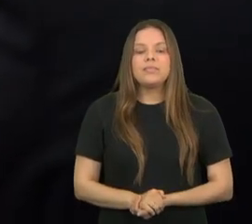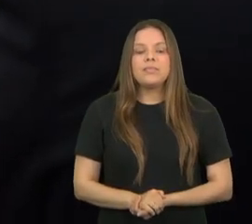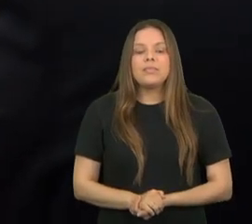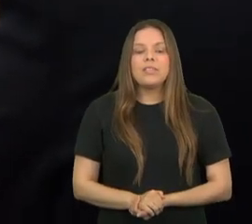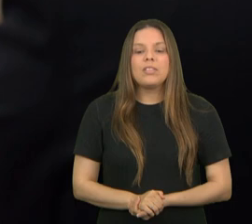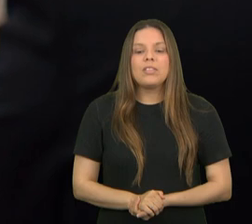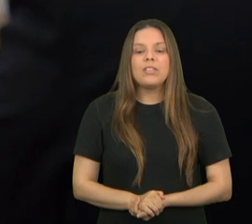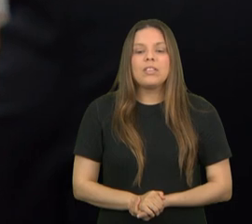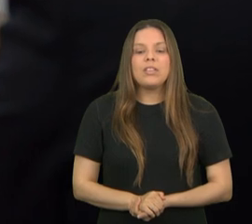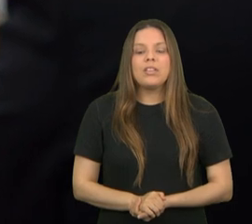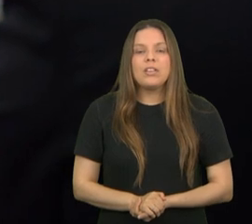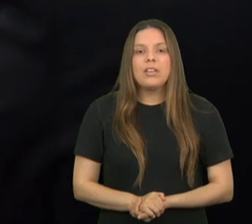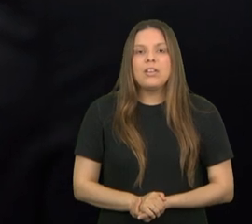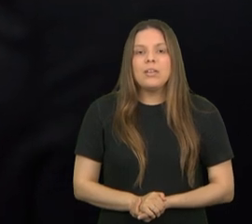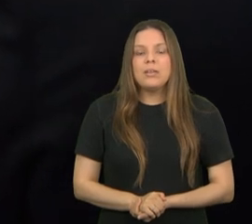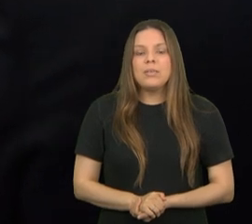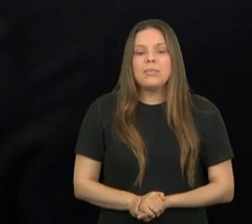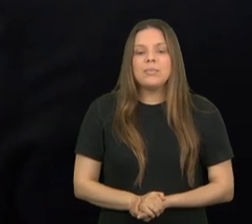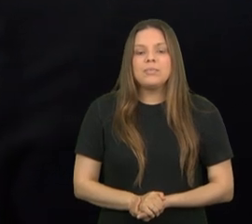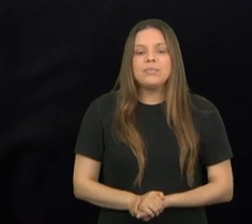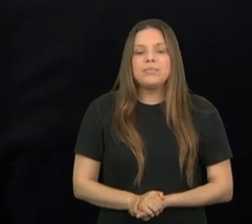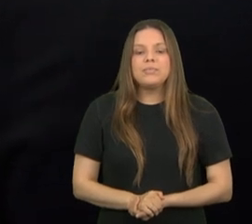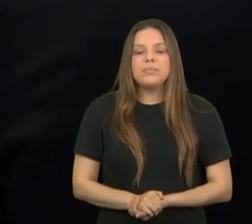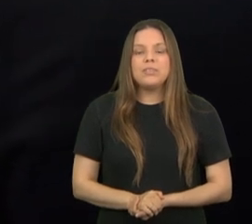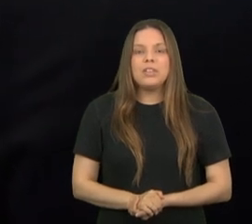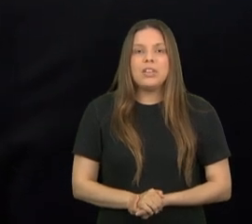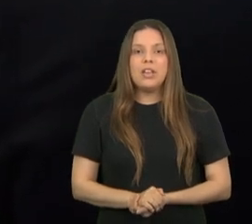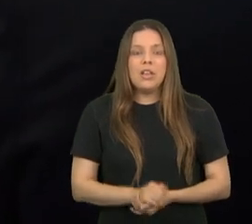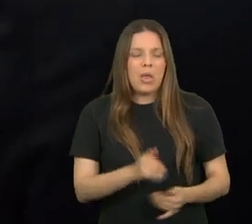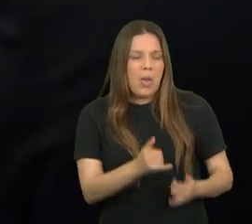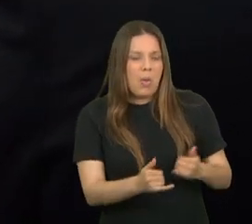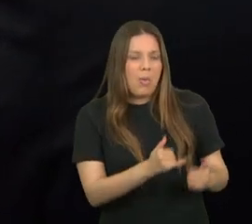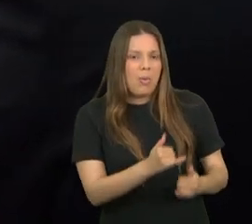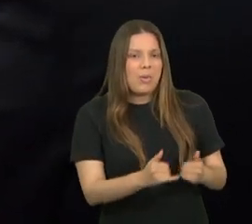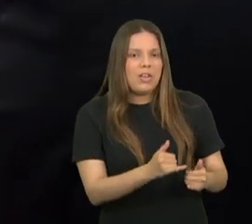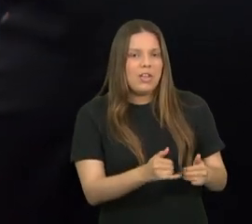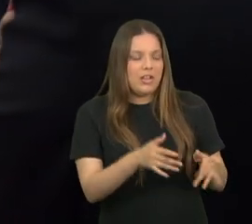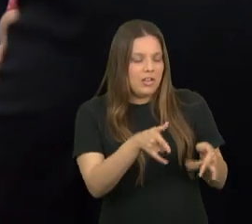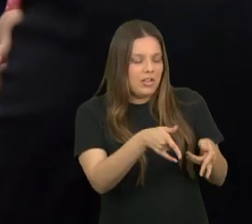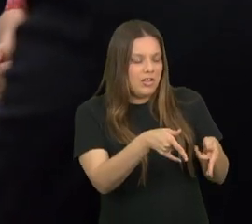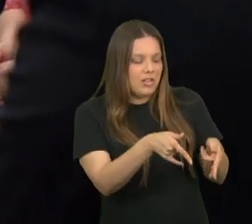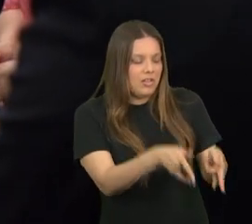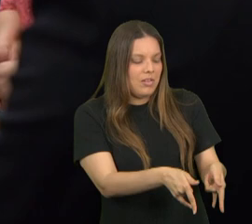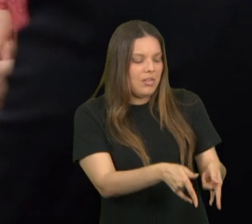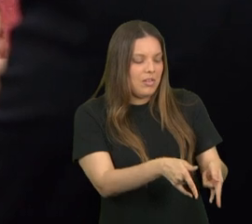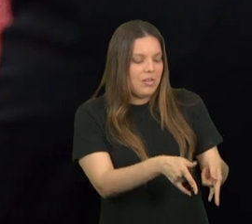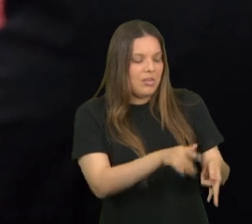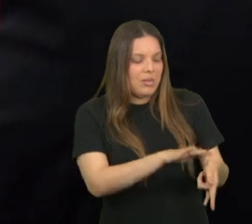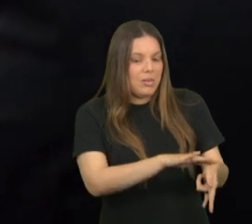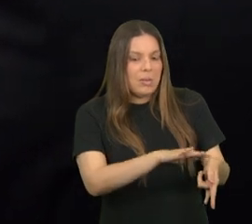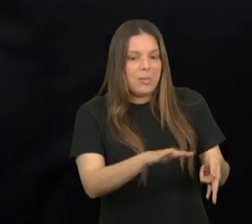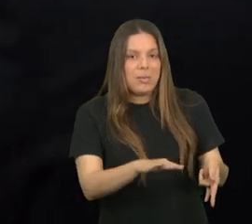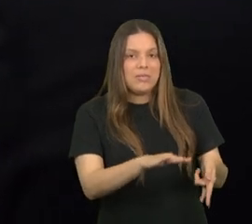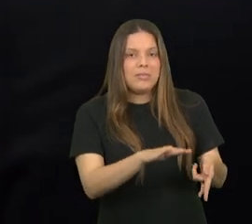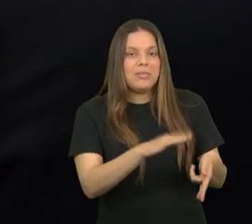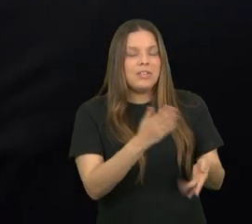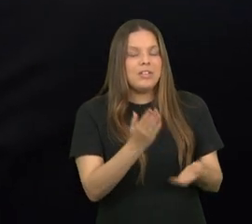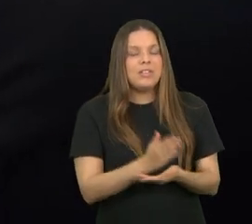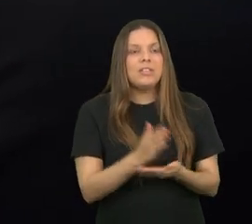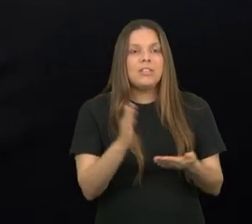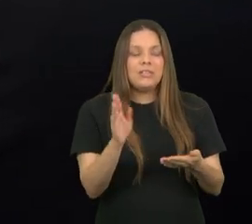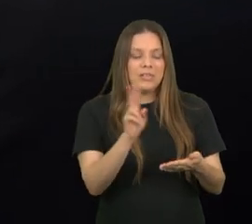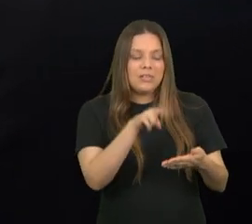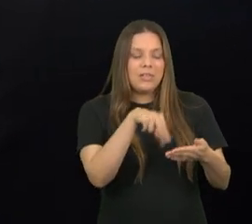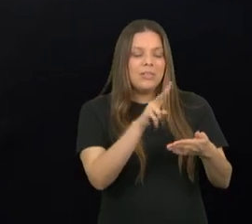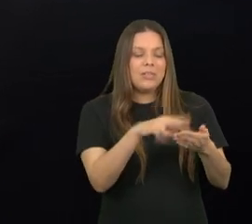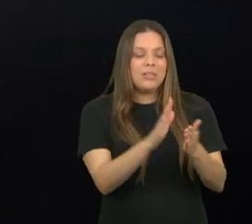em cima. E eu nos seus pés embaixo, brincando com o carrinho. Isso marcou a minha vida. O senhor